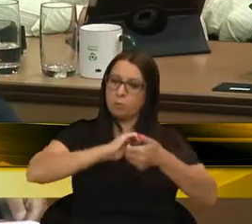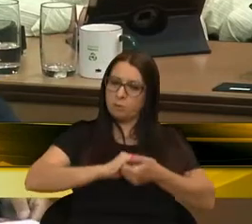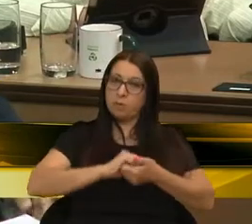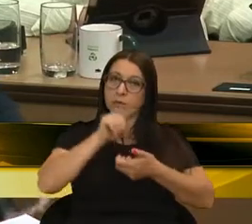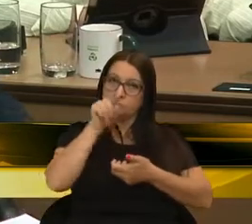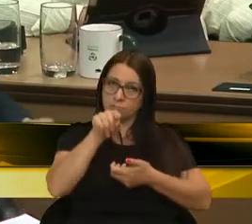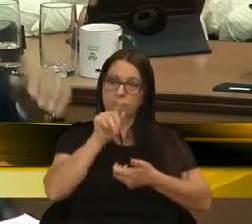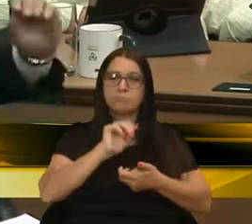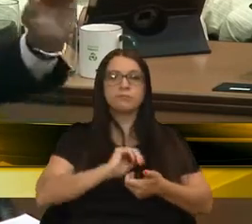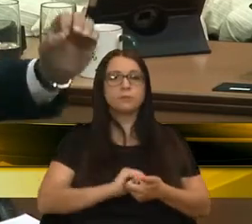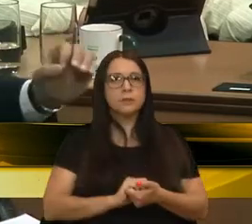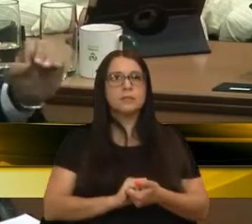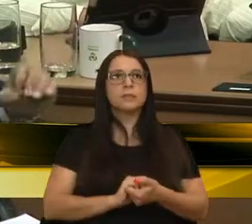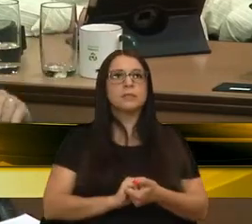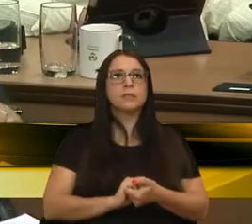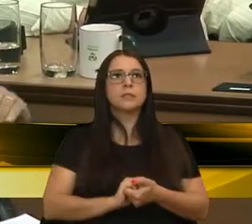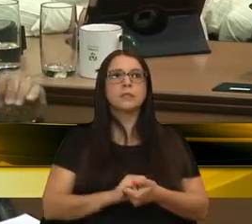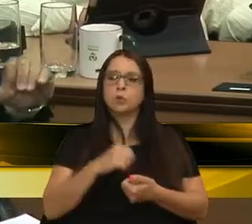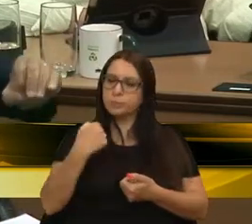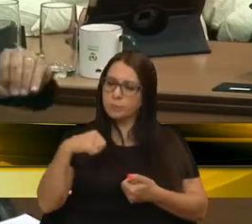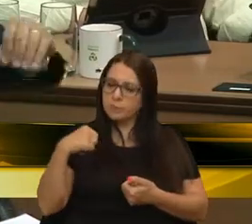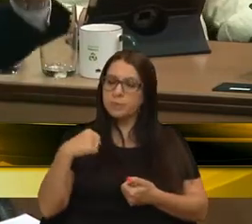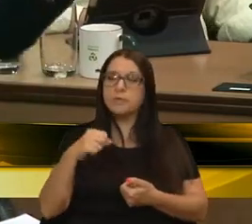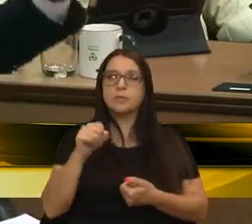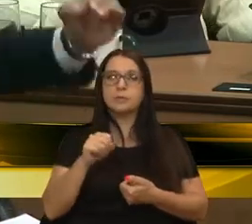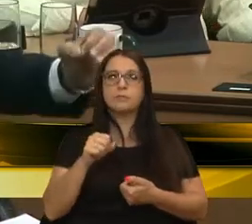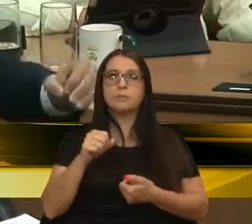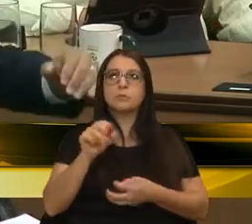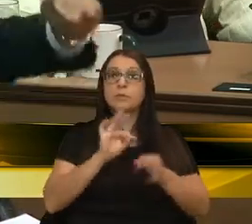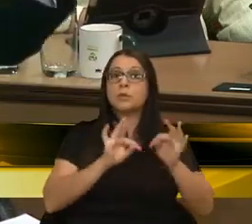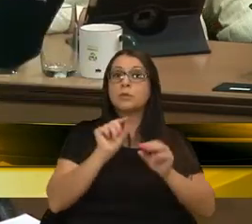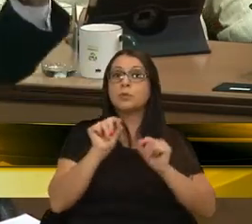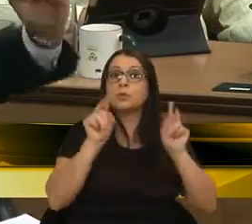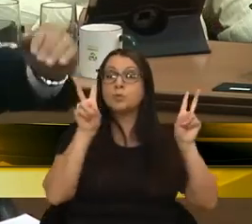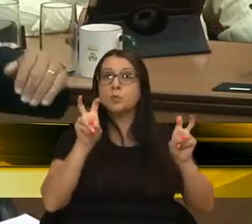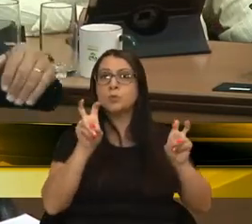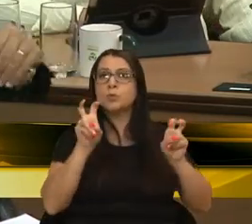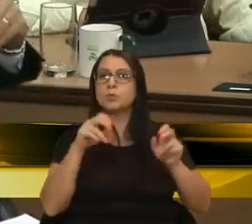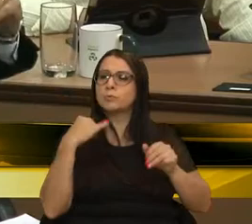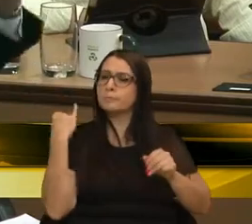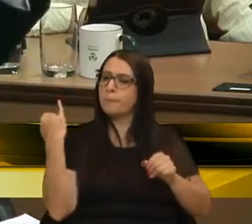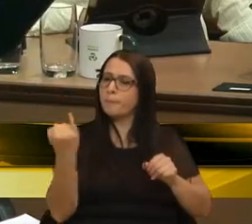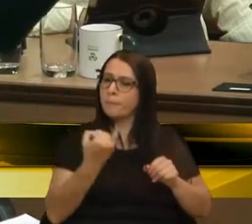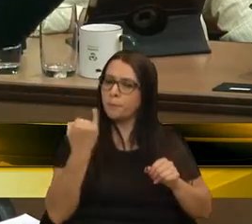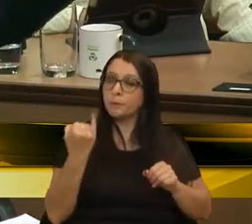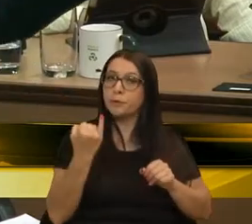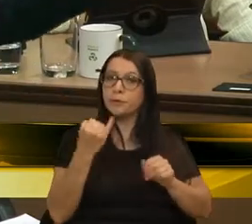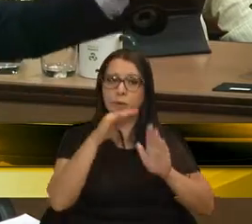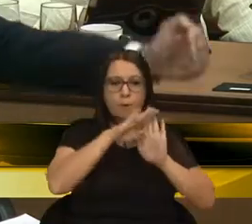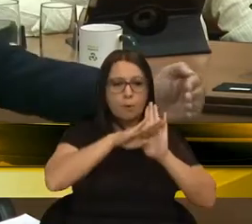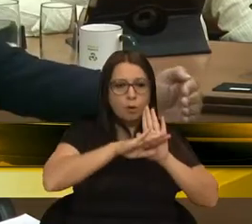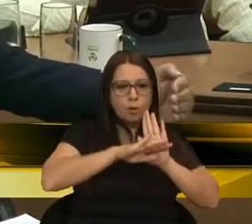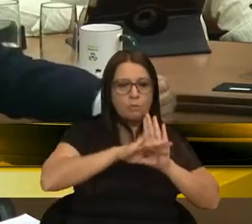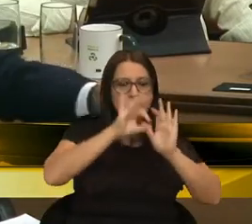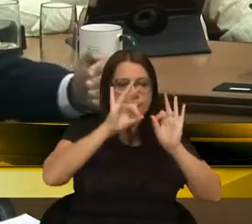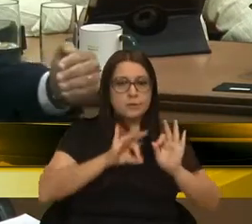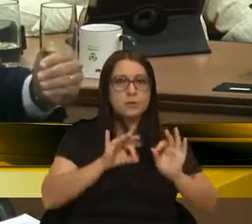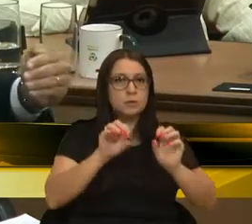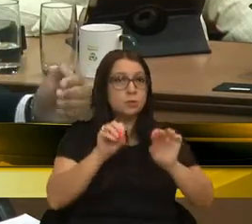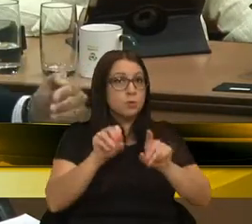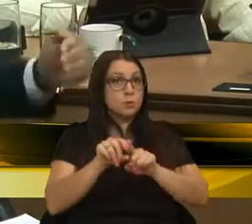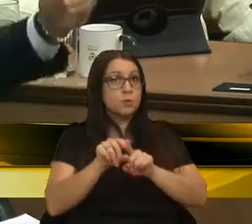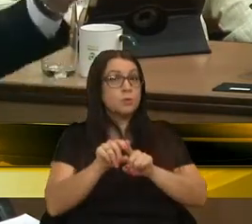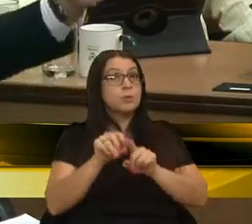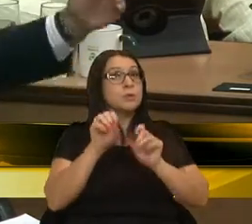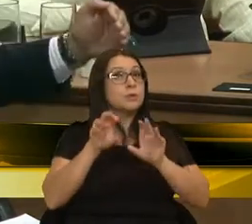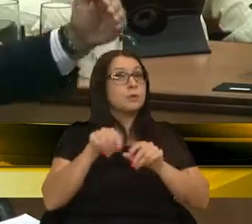Vossa Excelência. Justamente nós precisamos, né, tratar esse assunto de maneira elevada, nós precisamos de programas educacionais que